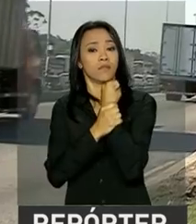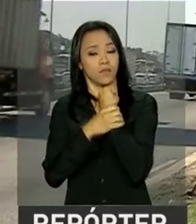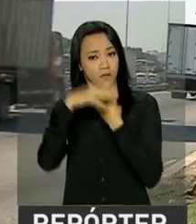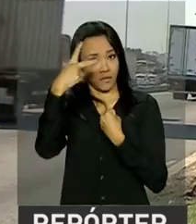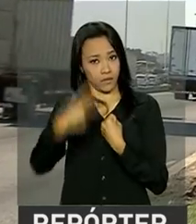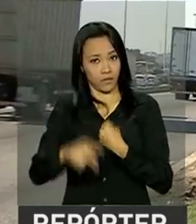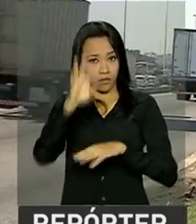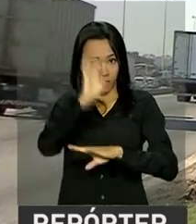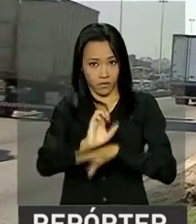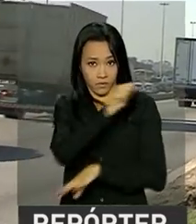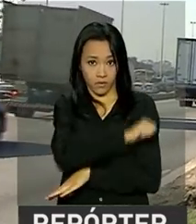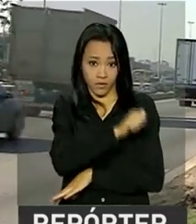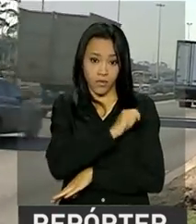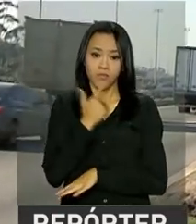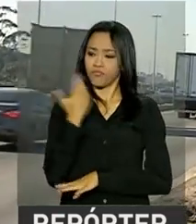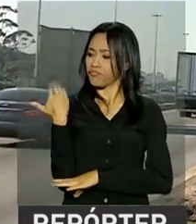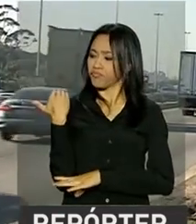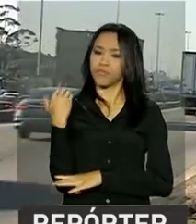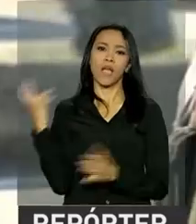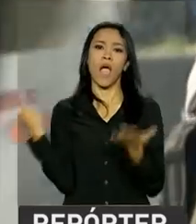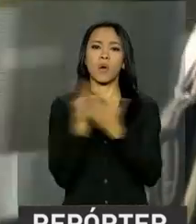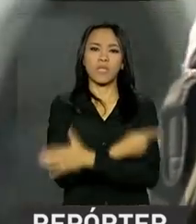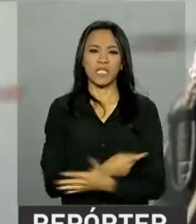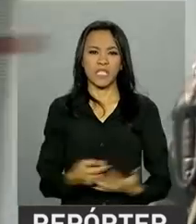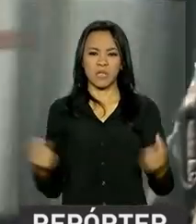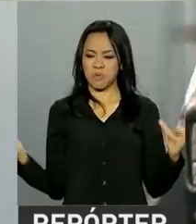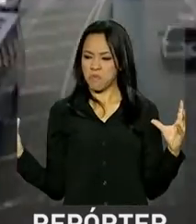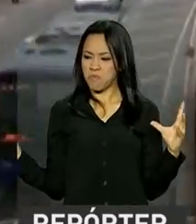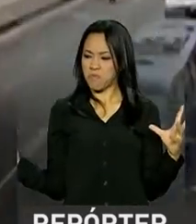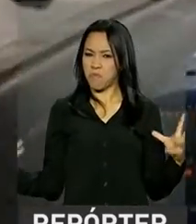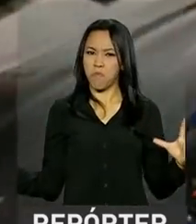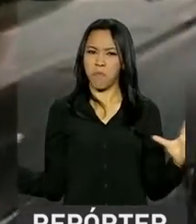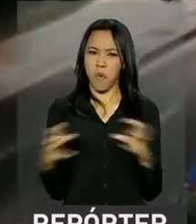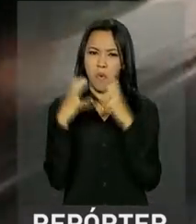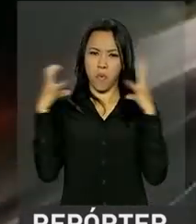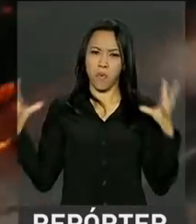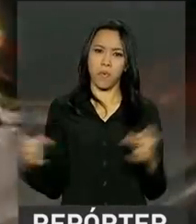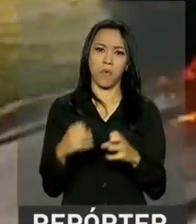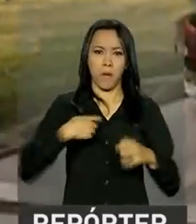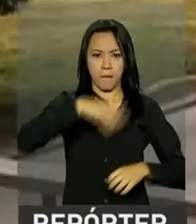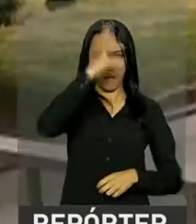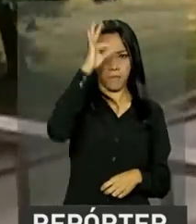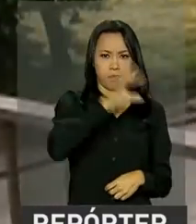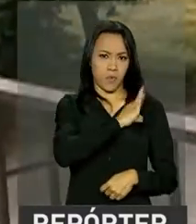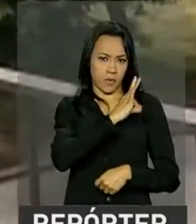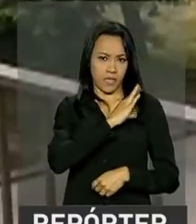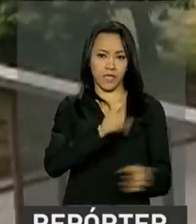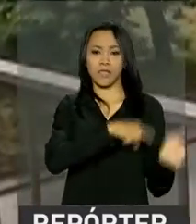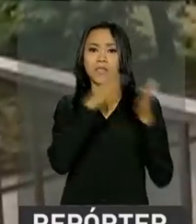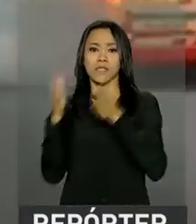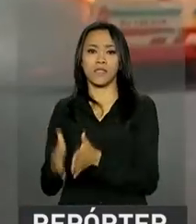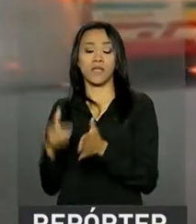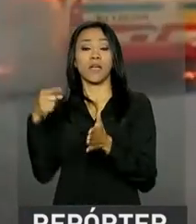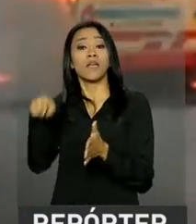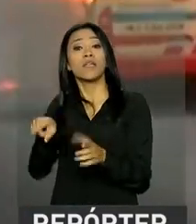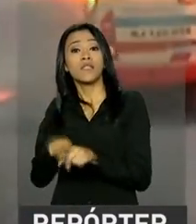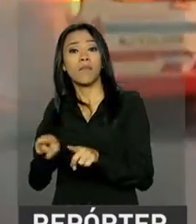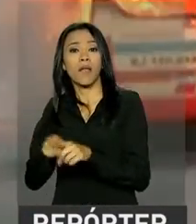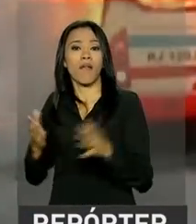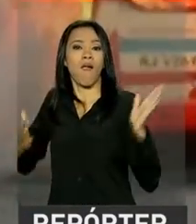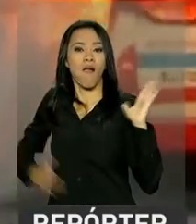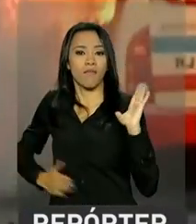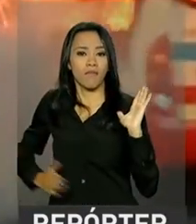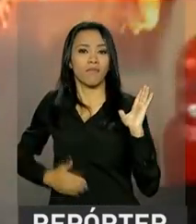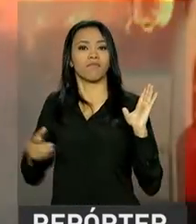recentemente um confronto entre traficantes e polícia militar se resultou em nove ônibus e dois caminhões queimados na avenida brasil